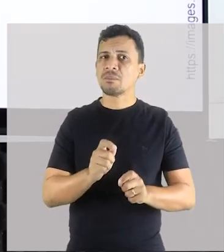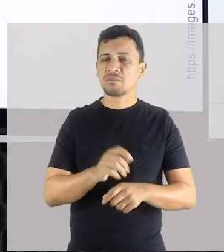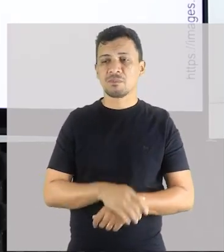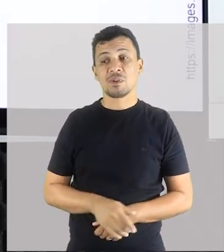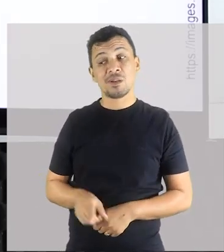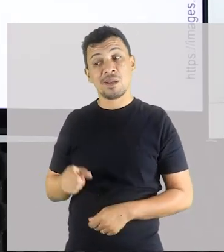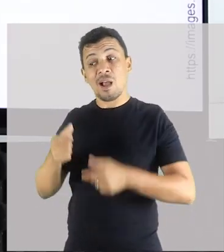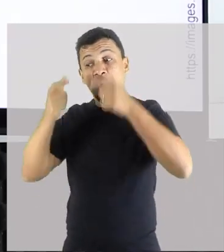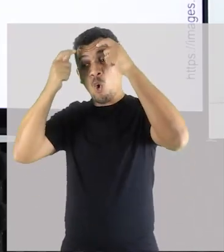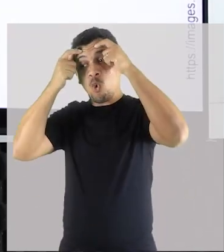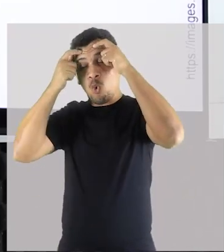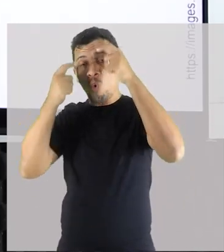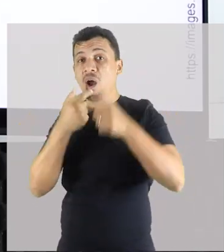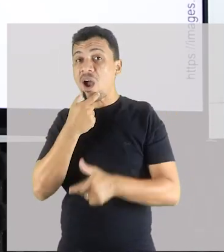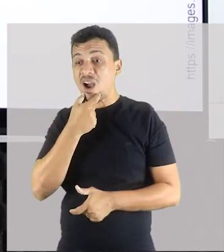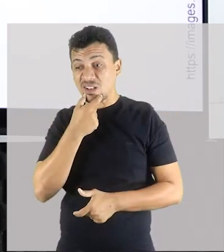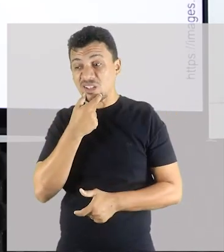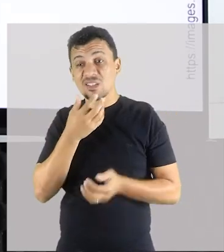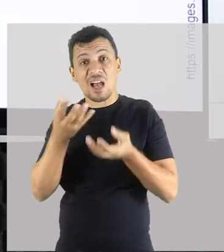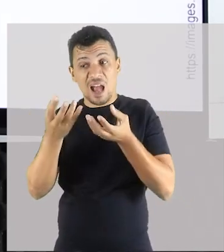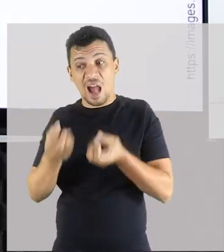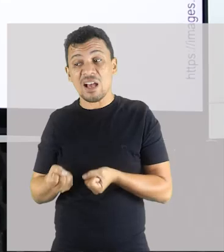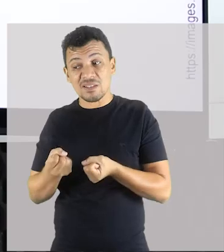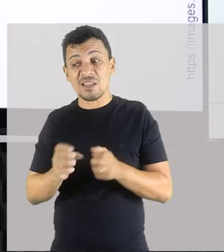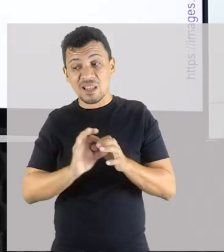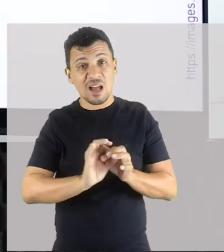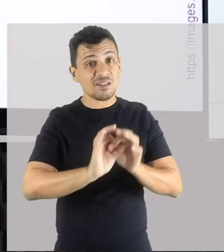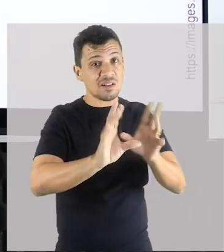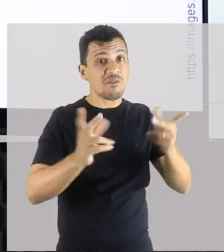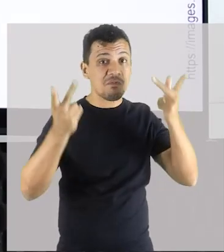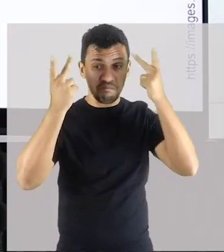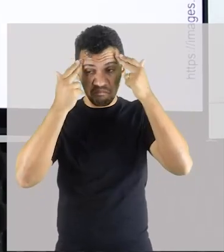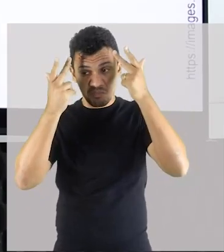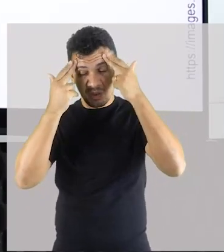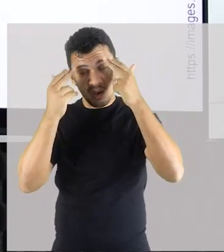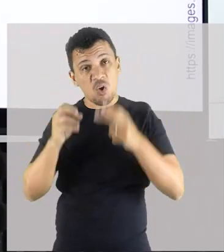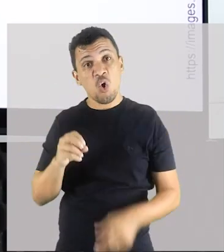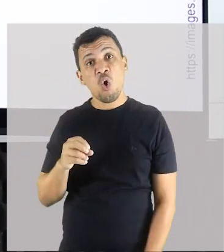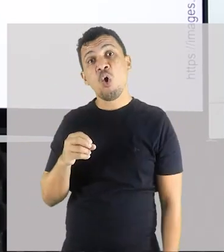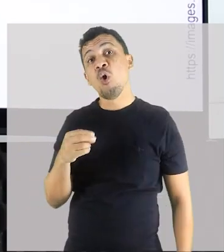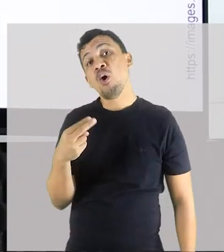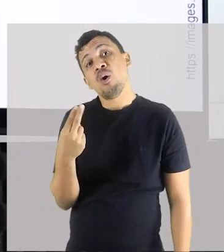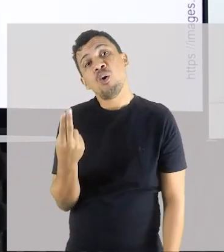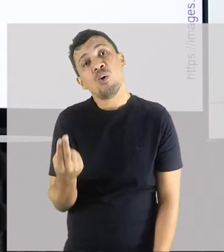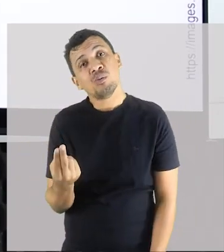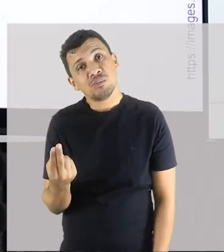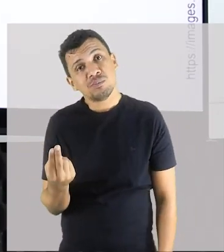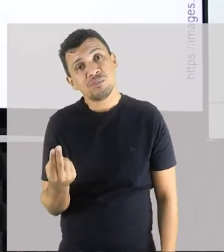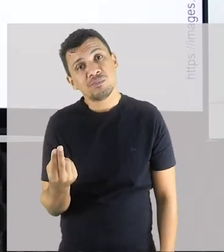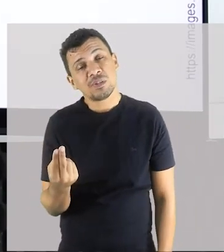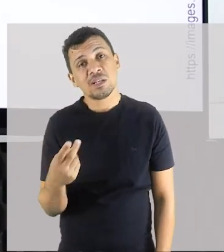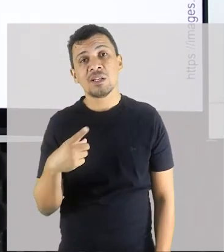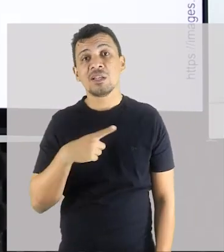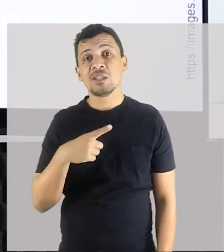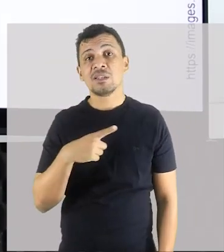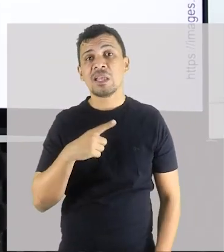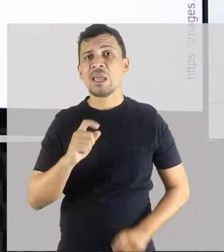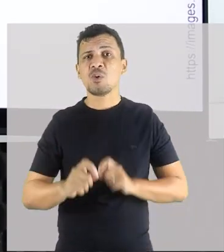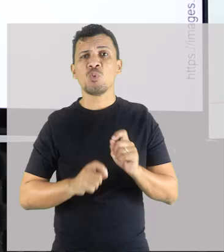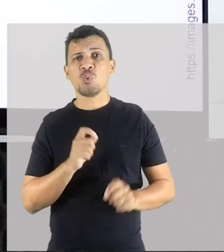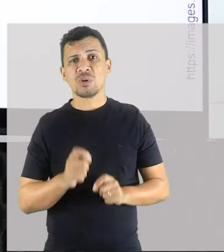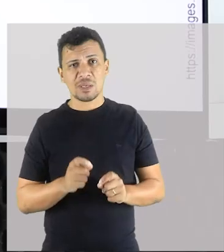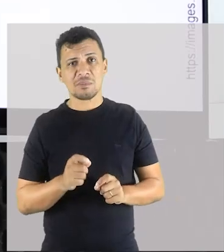coroa inglesa ela iria aceitar esse processo de independência naturalmente, ou então viria, claro, uma